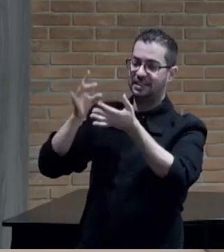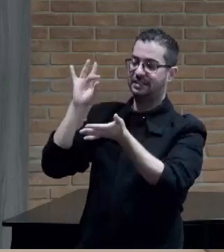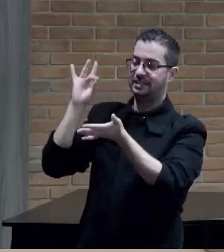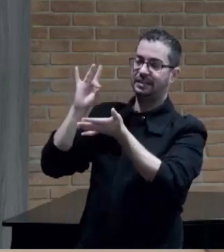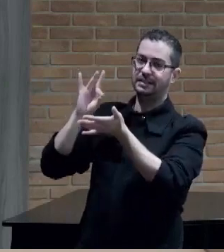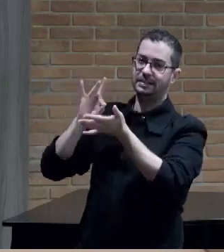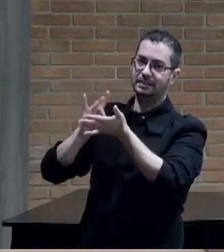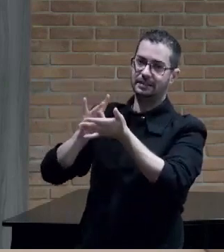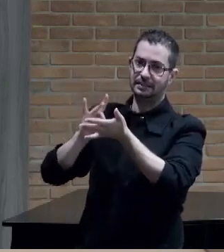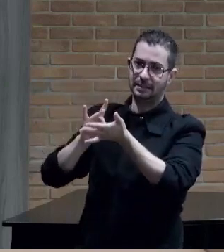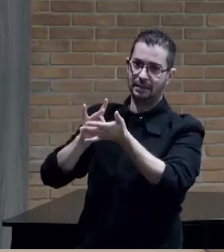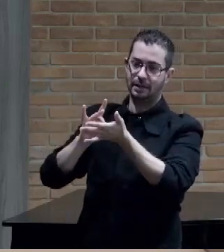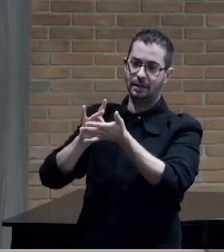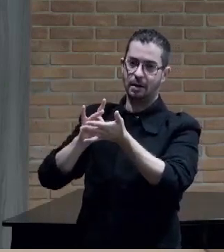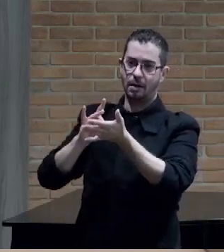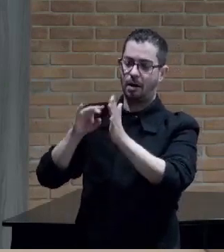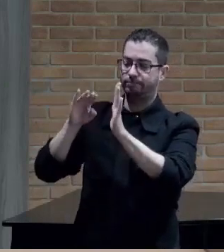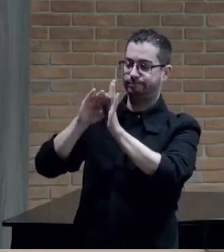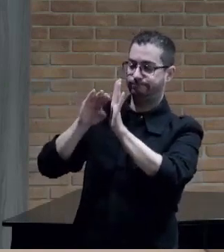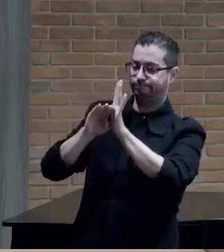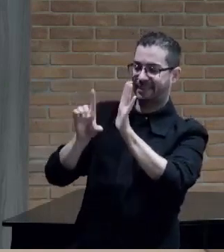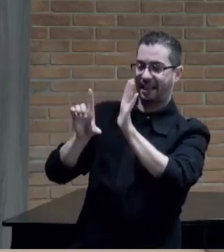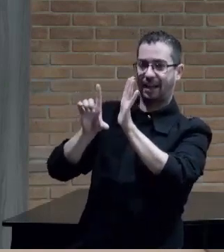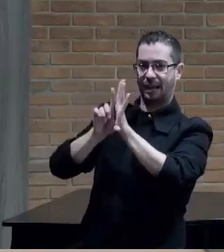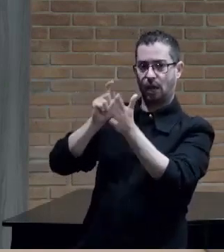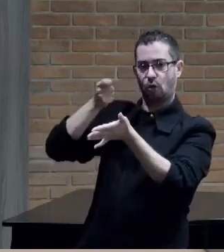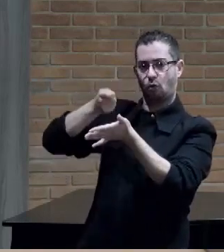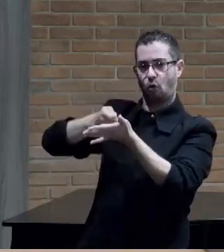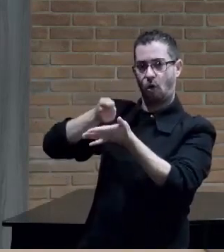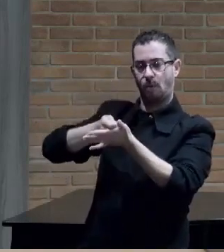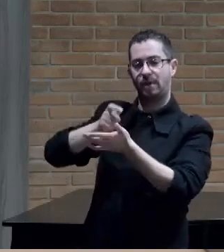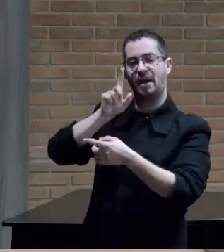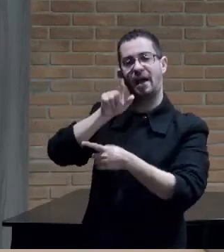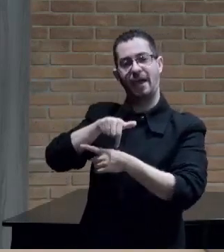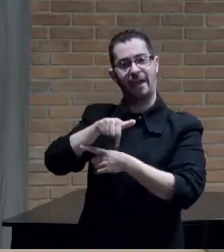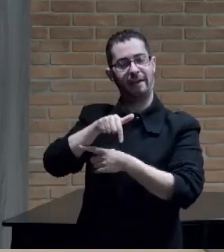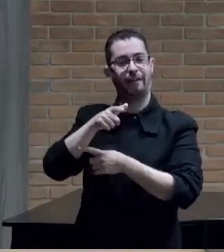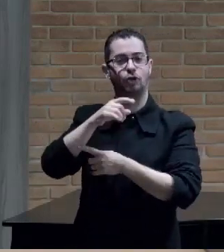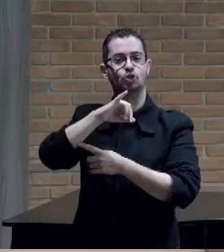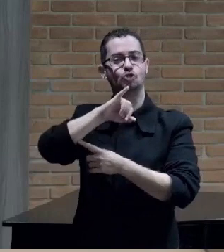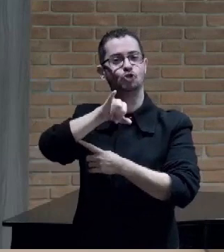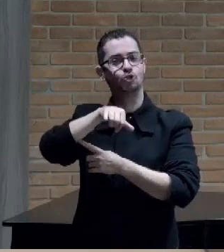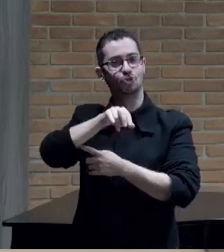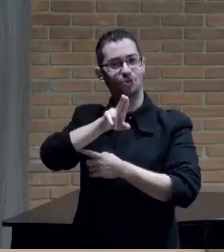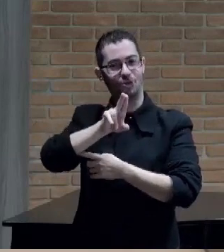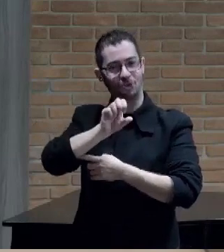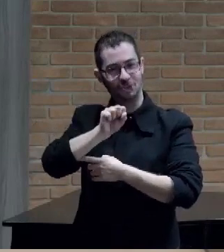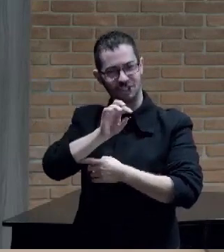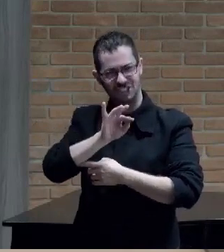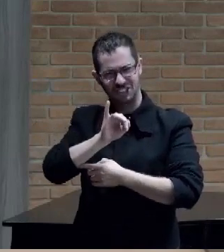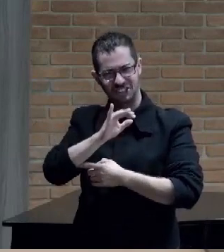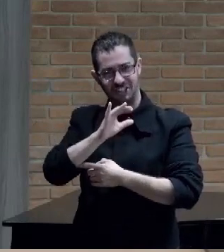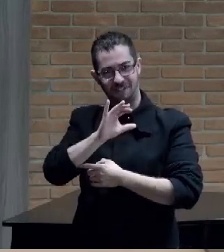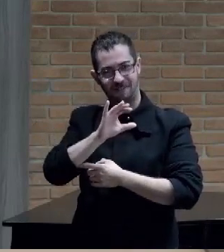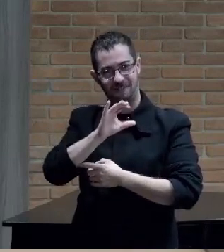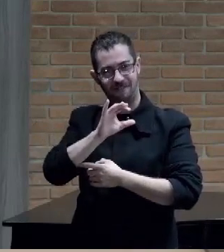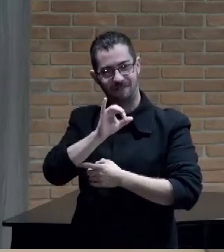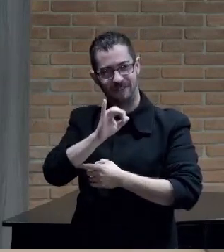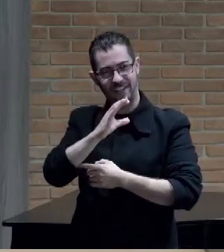lei exige, é justificação. É tudo um bolo, tá?